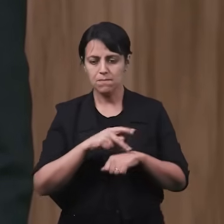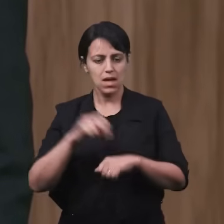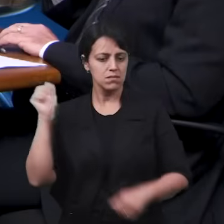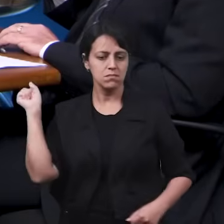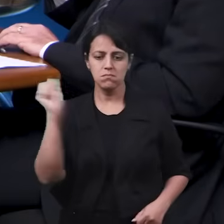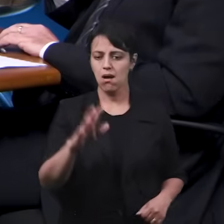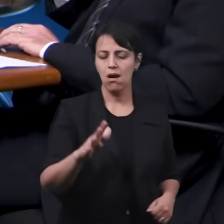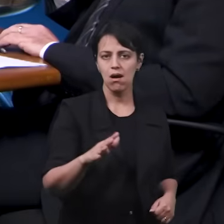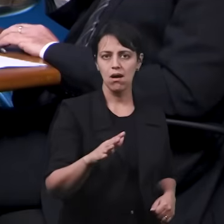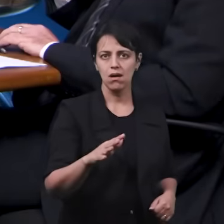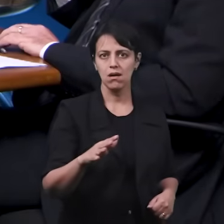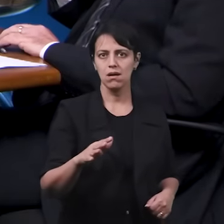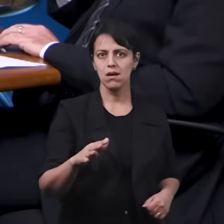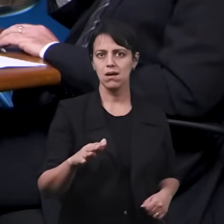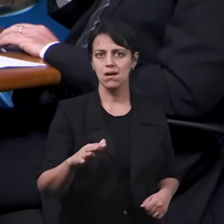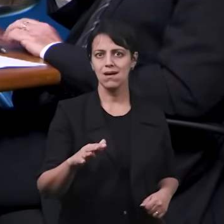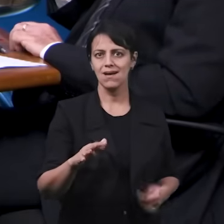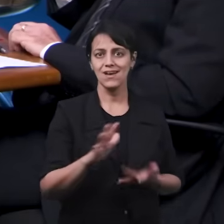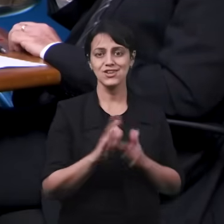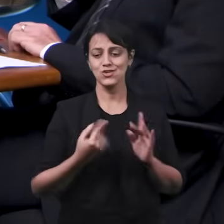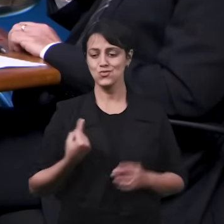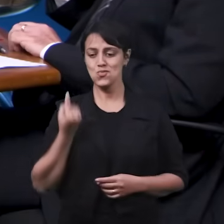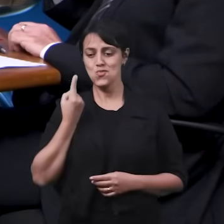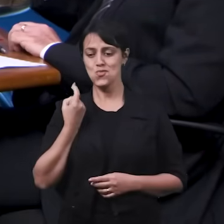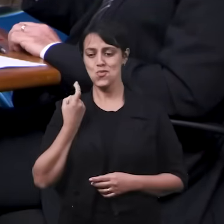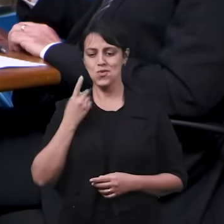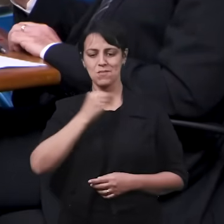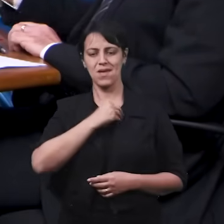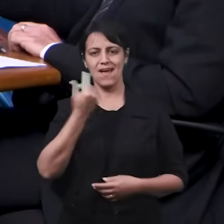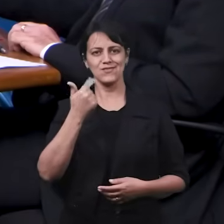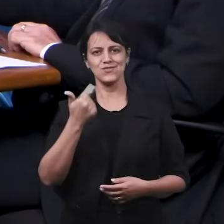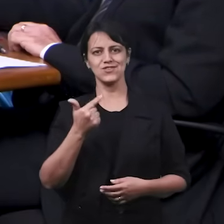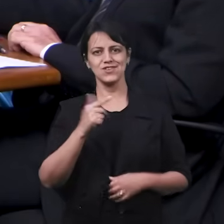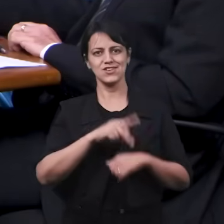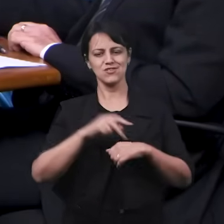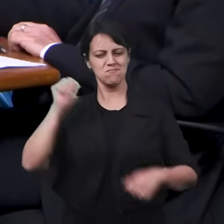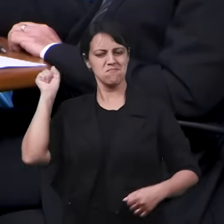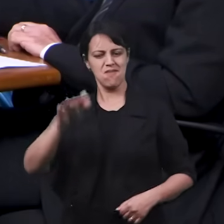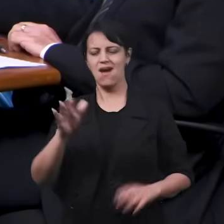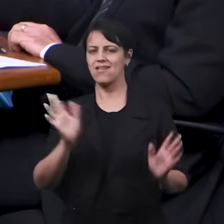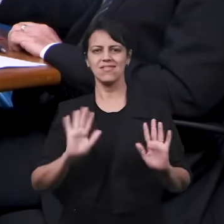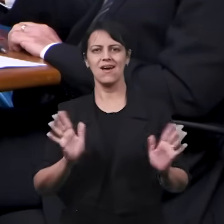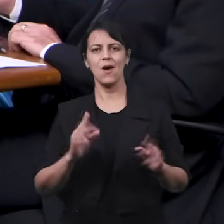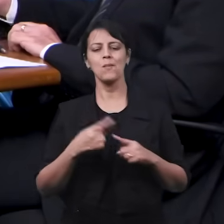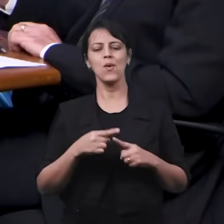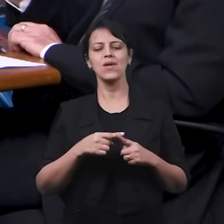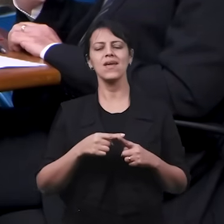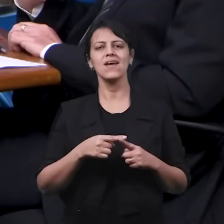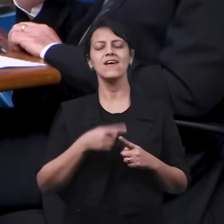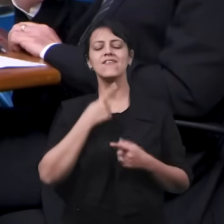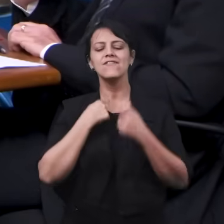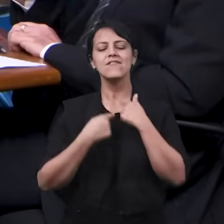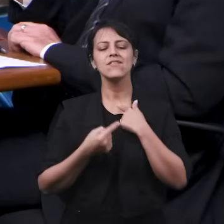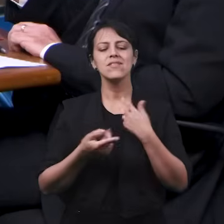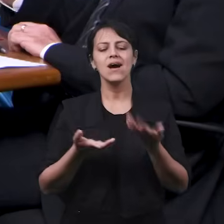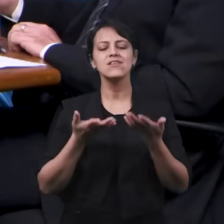Sabedoria, né? E era ele o único que não tinha pecado, que podia atirar e não atirou, porque deu oportunidade de arrependimento. Como ele